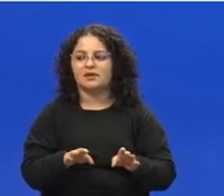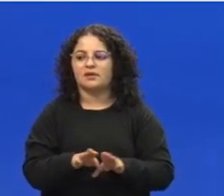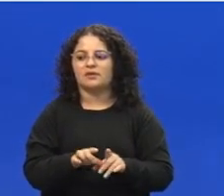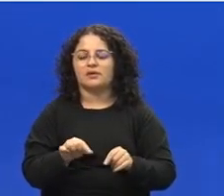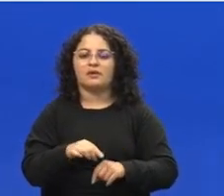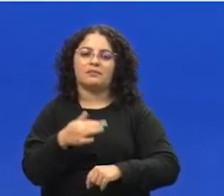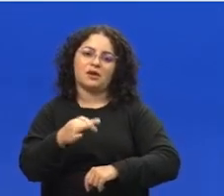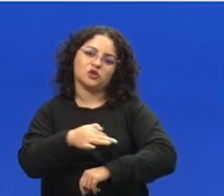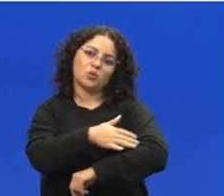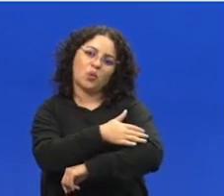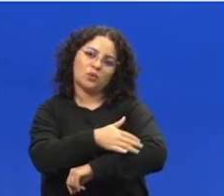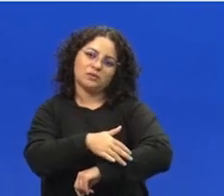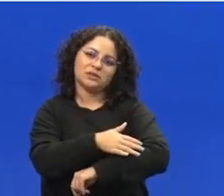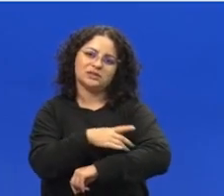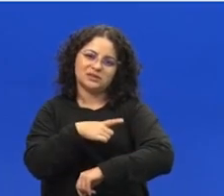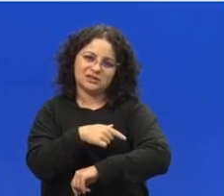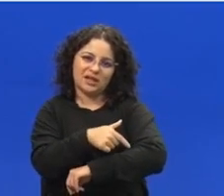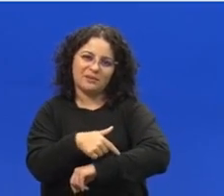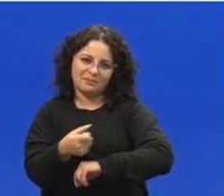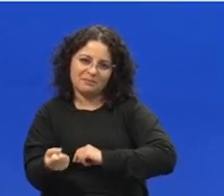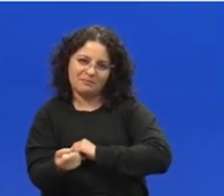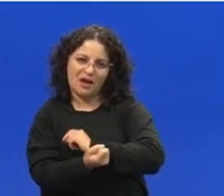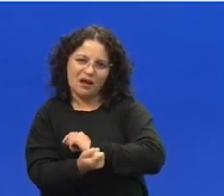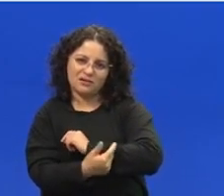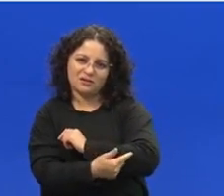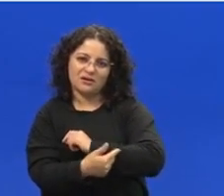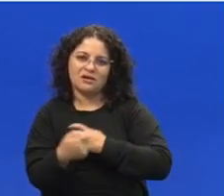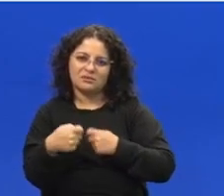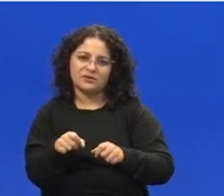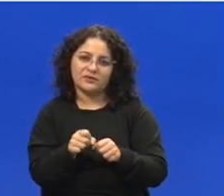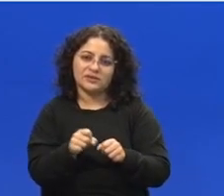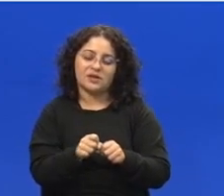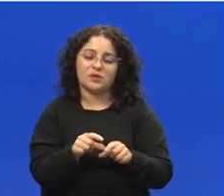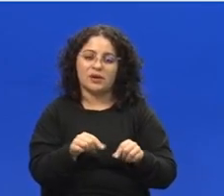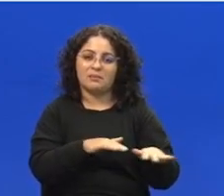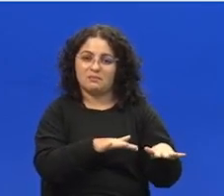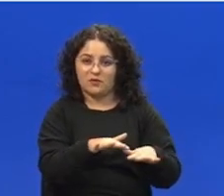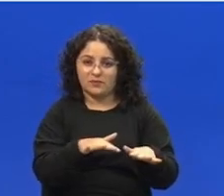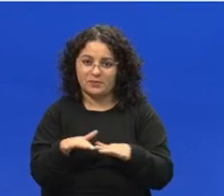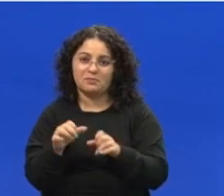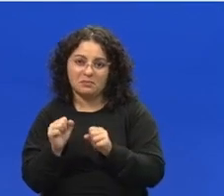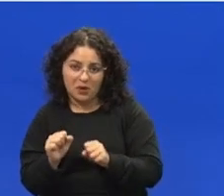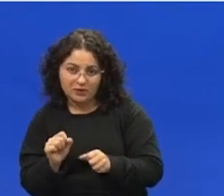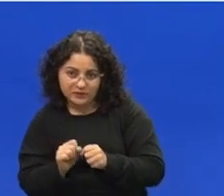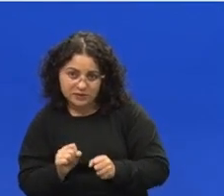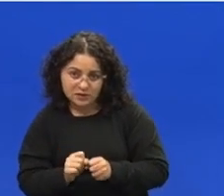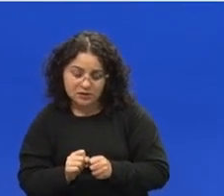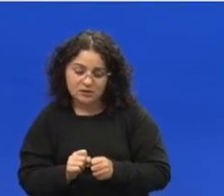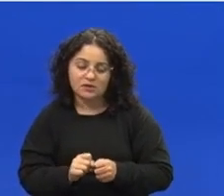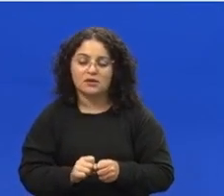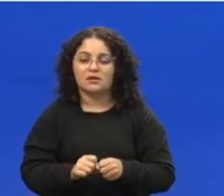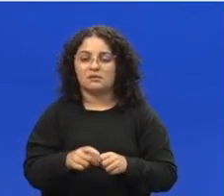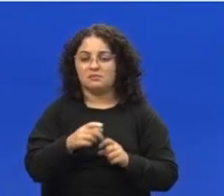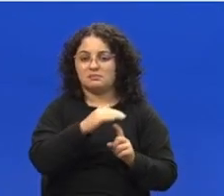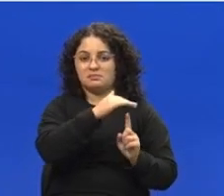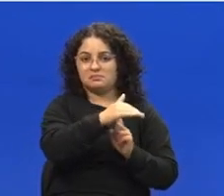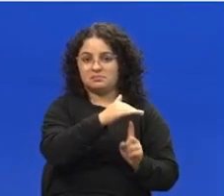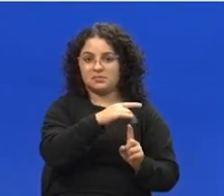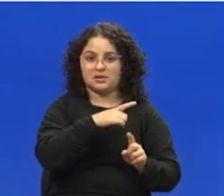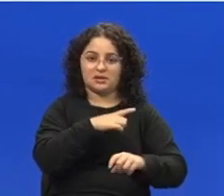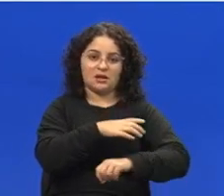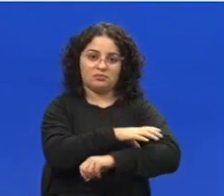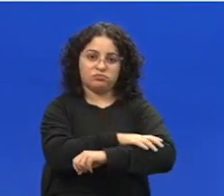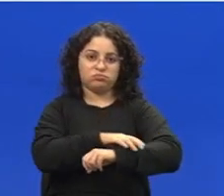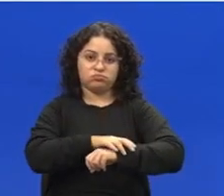tecidual e rigidez. Tem cicatriz? Preciso fazer uma mobilização? Posso fazer essa mobilização? O paciente está com gesso? Ele está só com